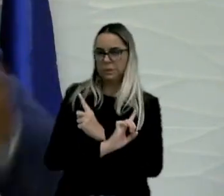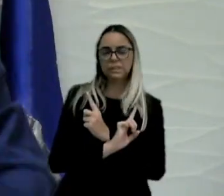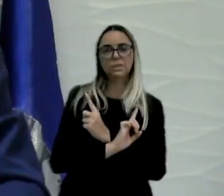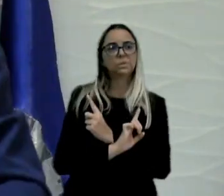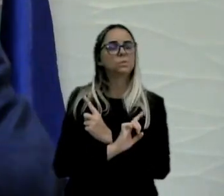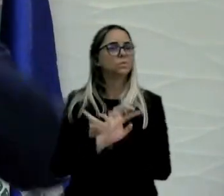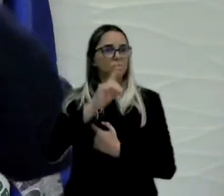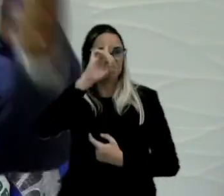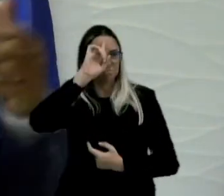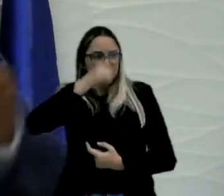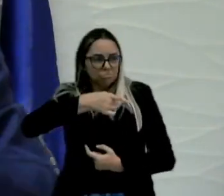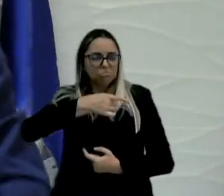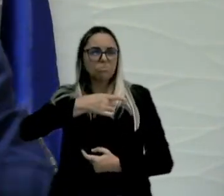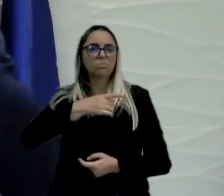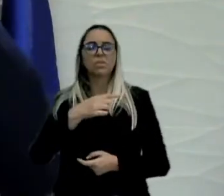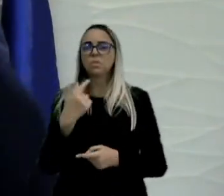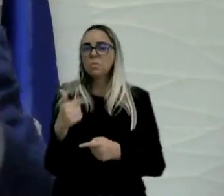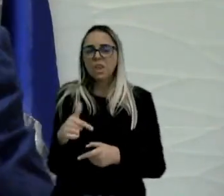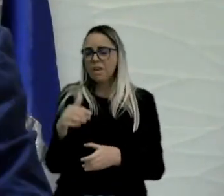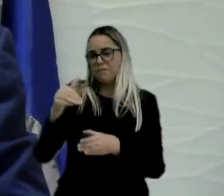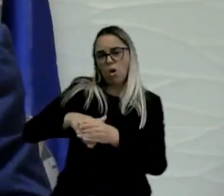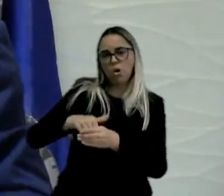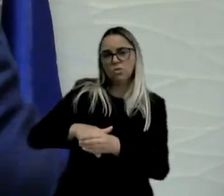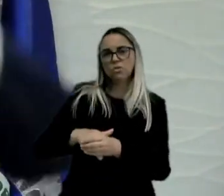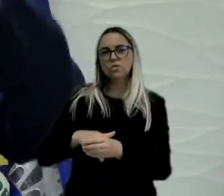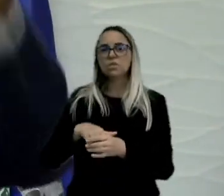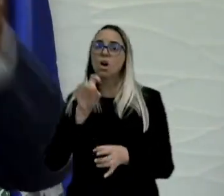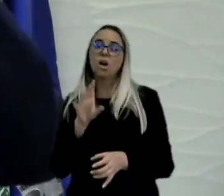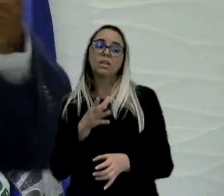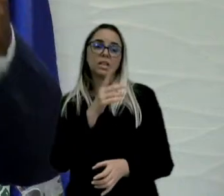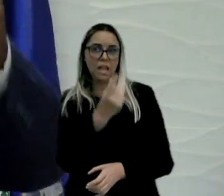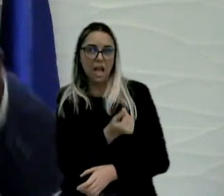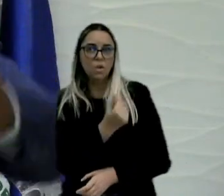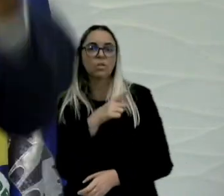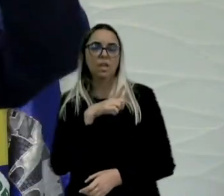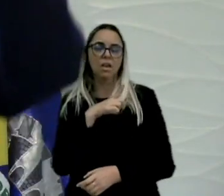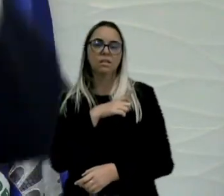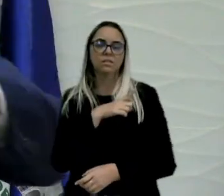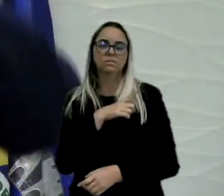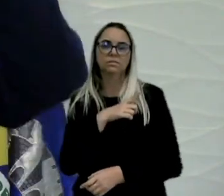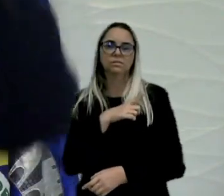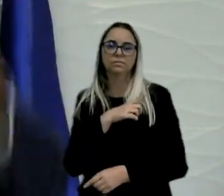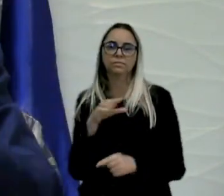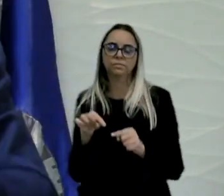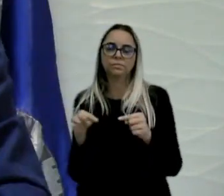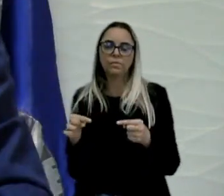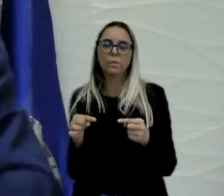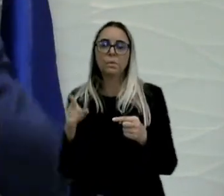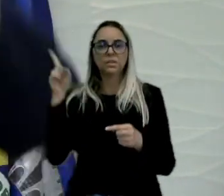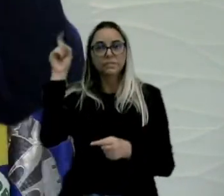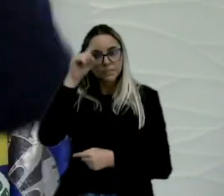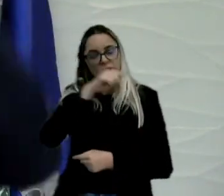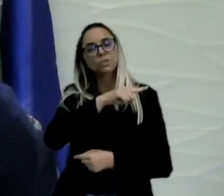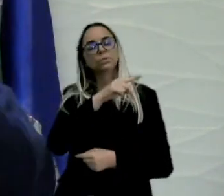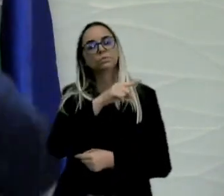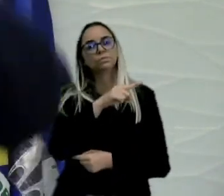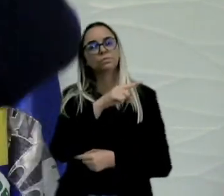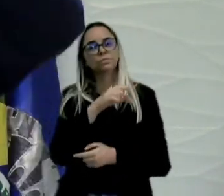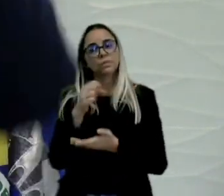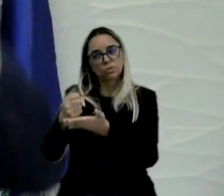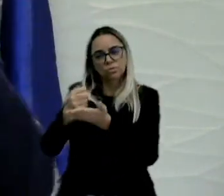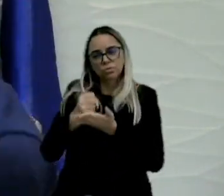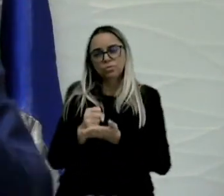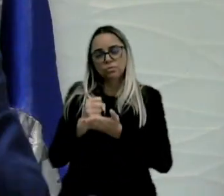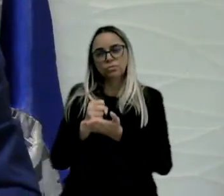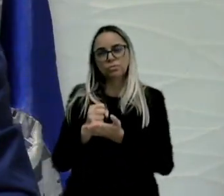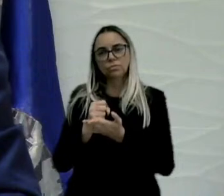tem liderança não tem voto tem dinheiro dinheiro ele tem mas mesmo com as dificuldades com apoio